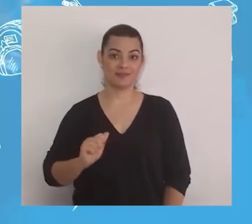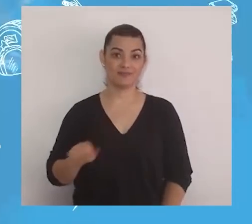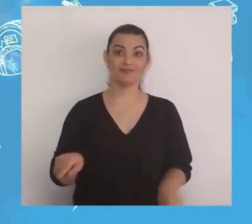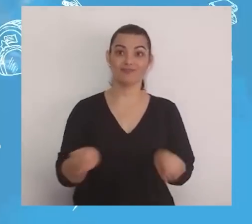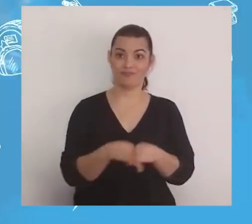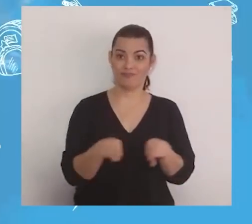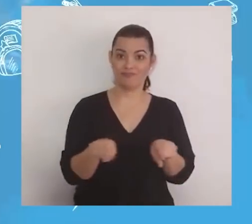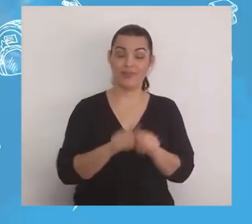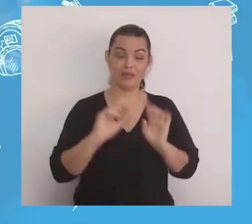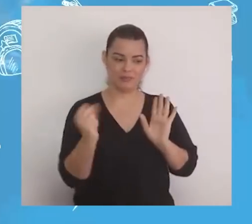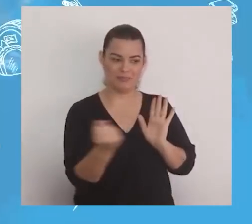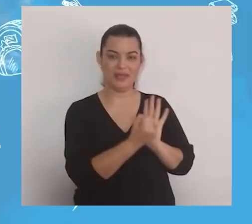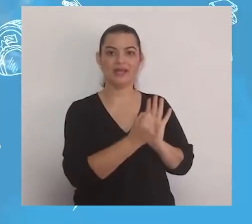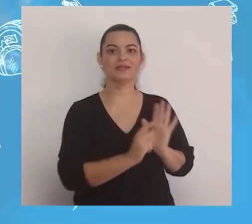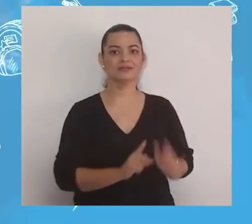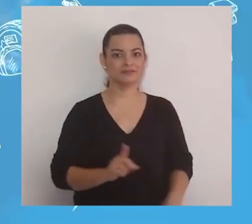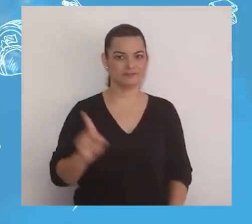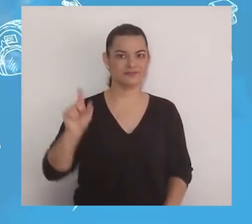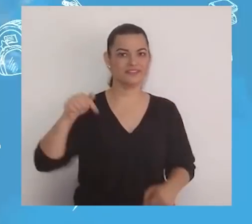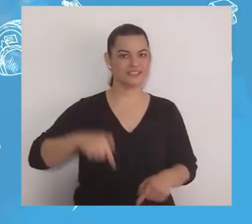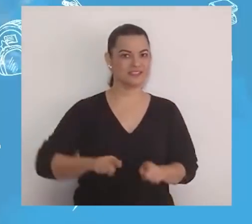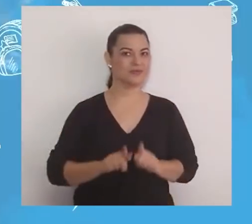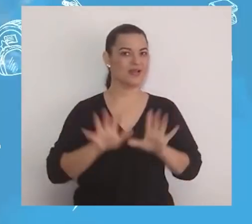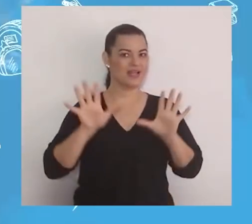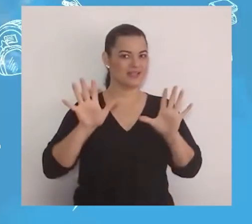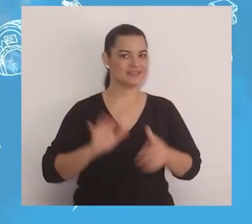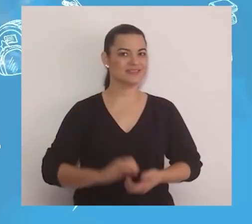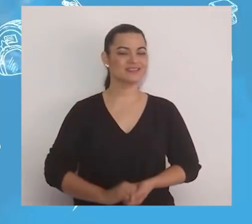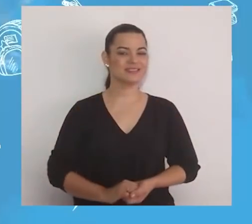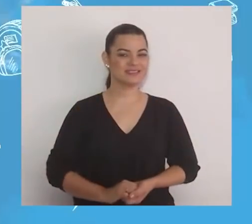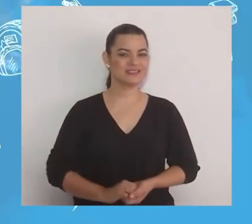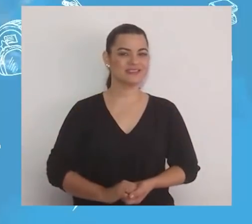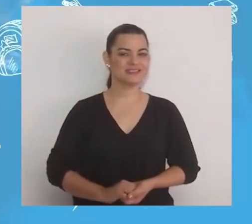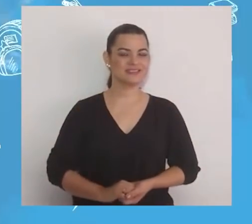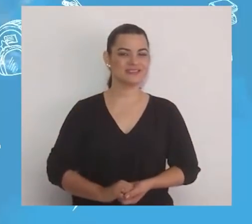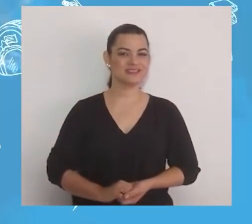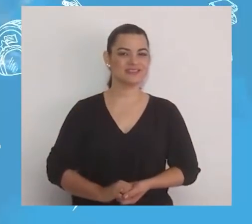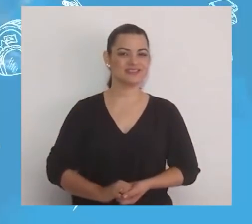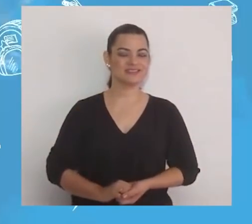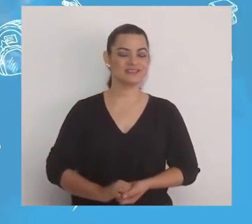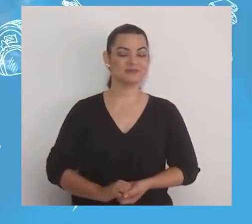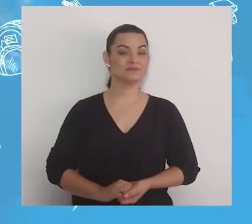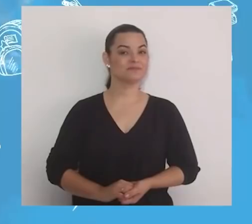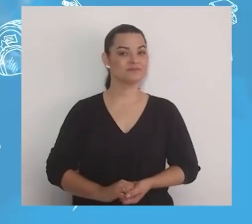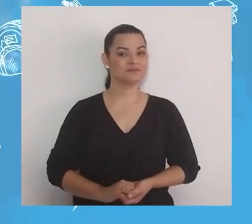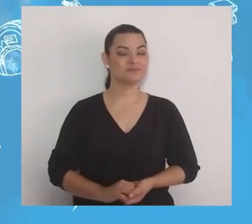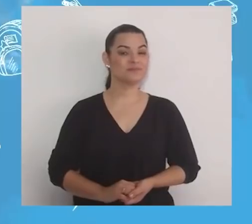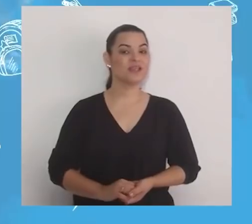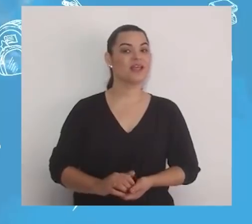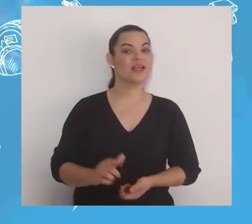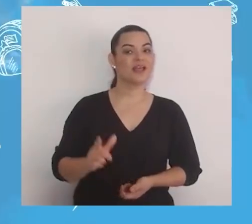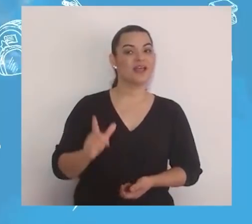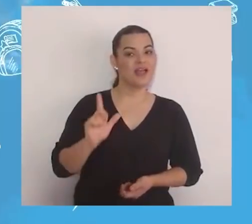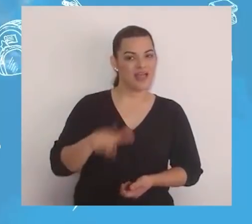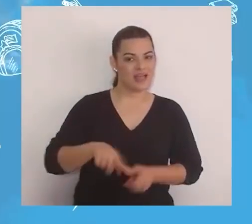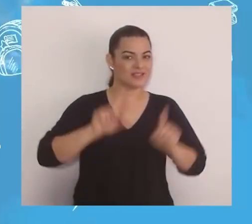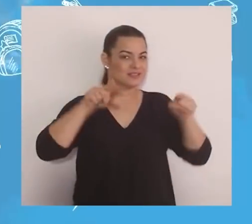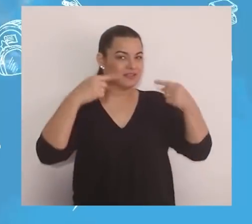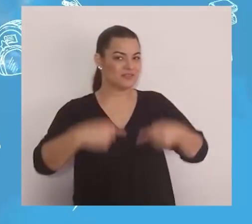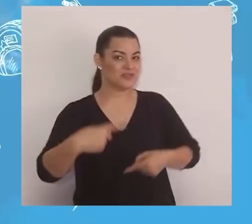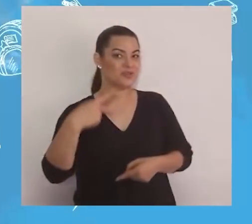descobrirem, junto com esse outro lugar aqui. Quem aí descobre onde é?